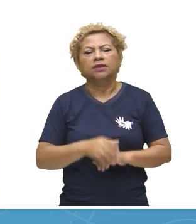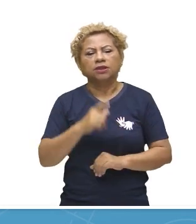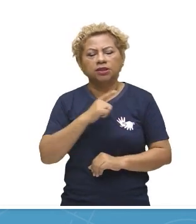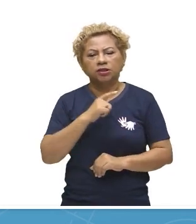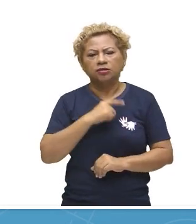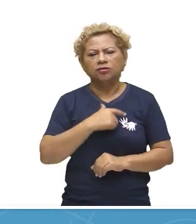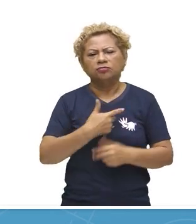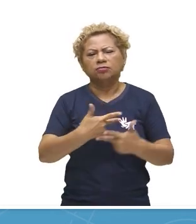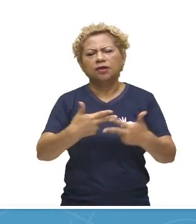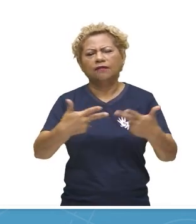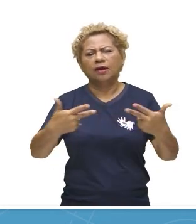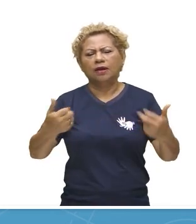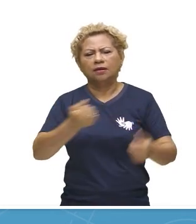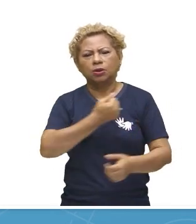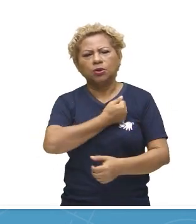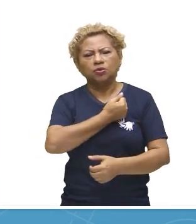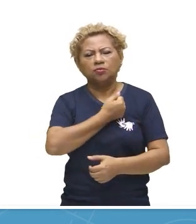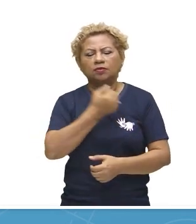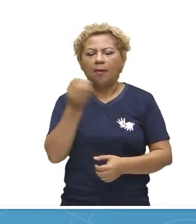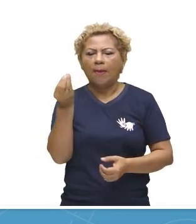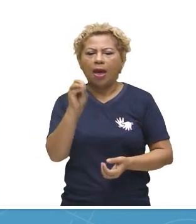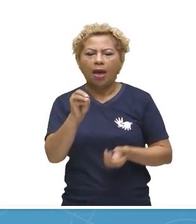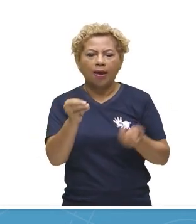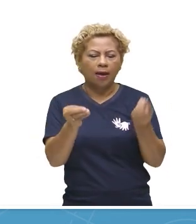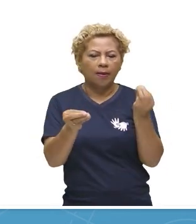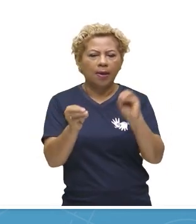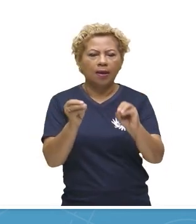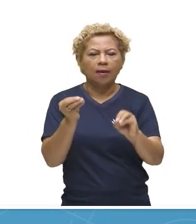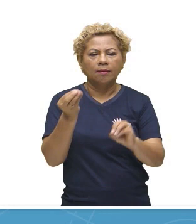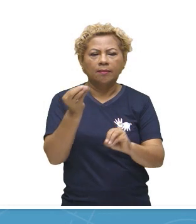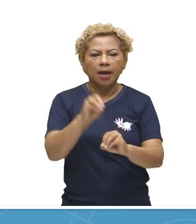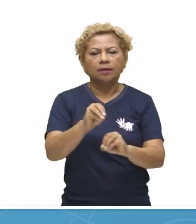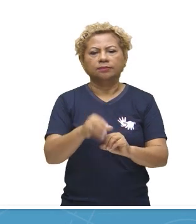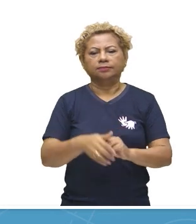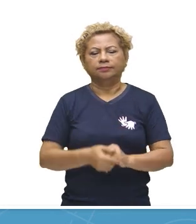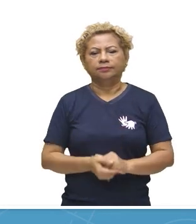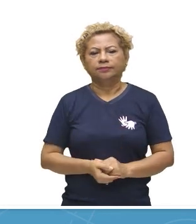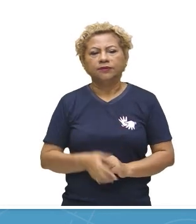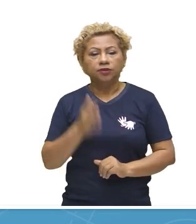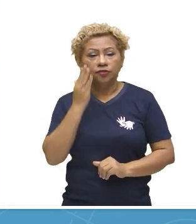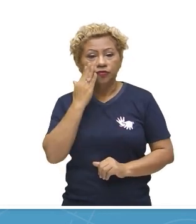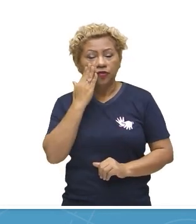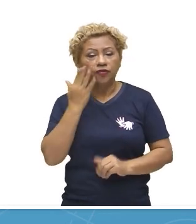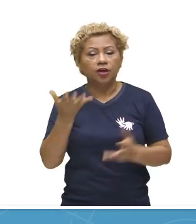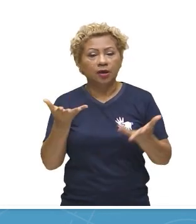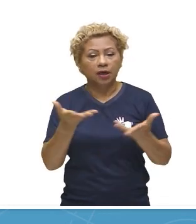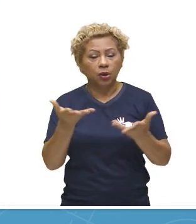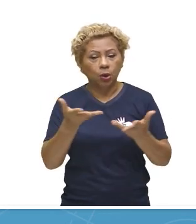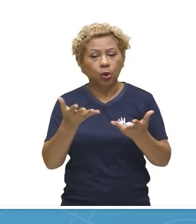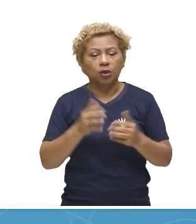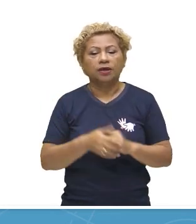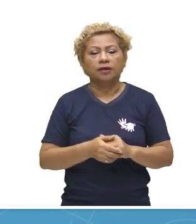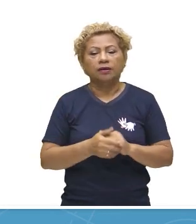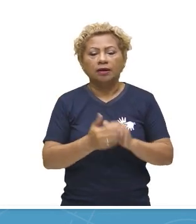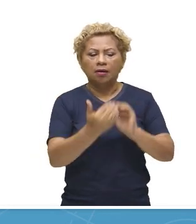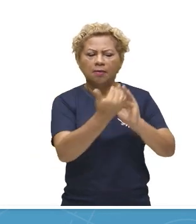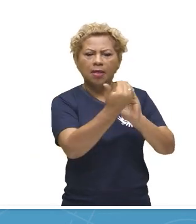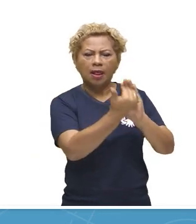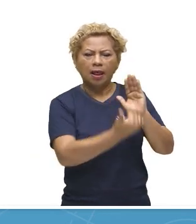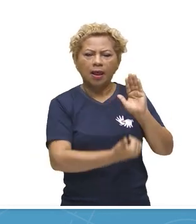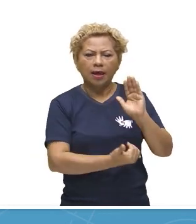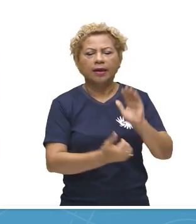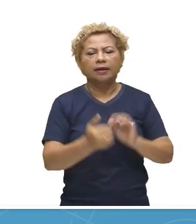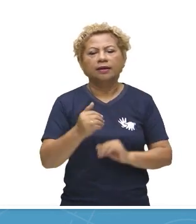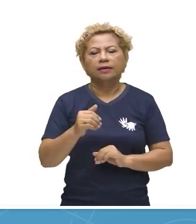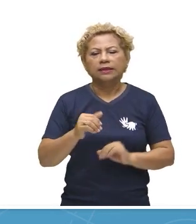3 até o 8 para preencher e a gente vai verificar logo aí o gabarito, né?